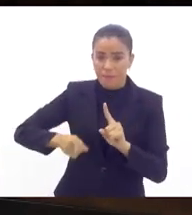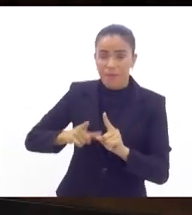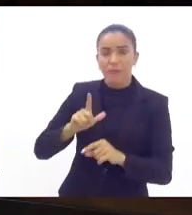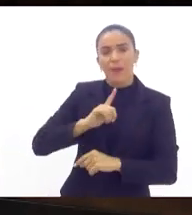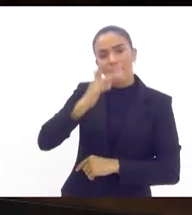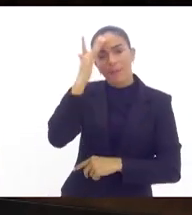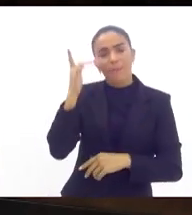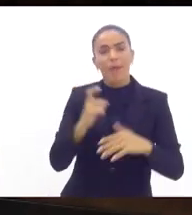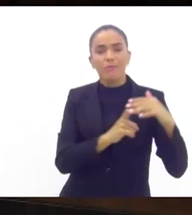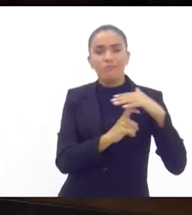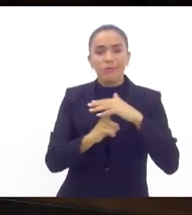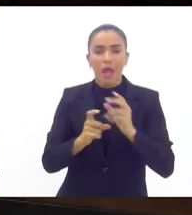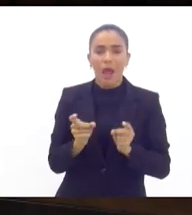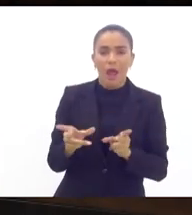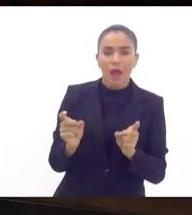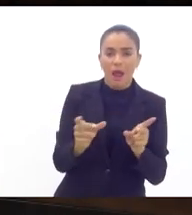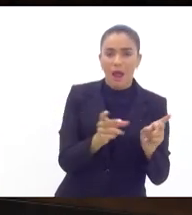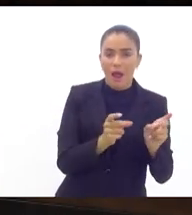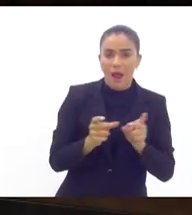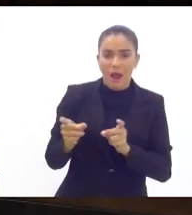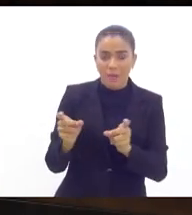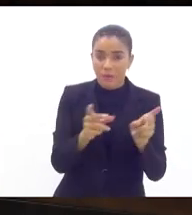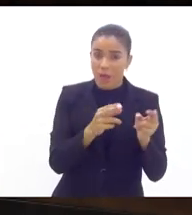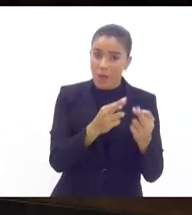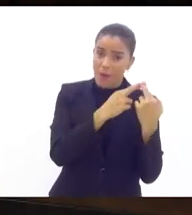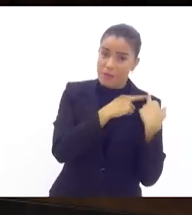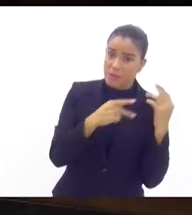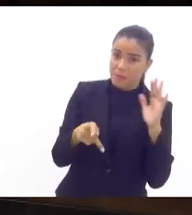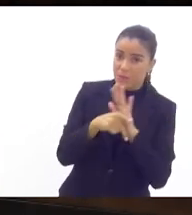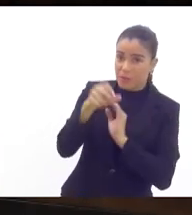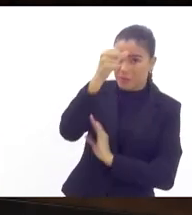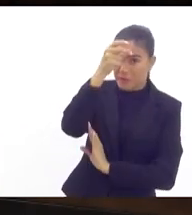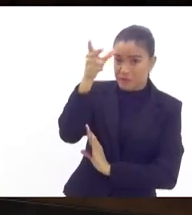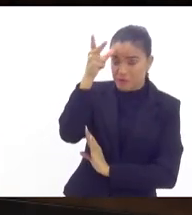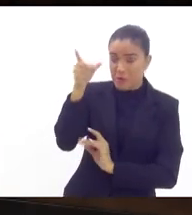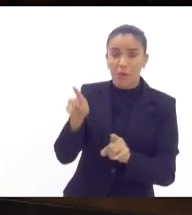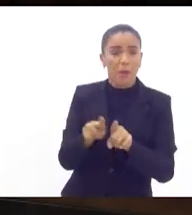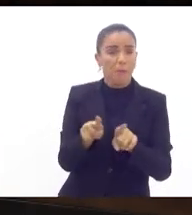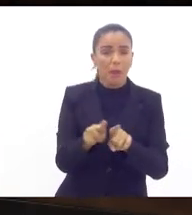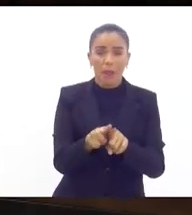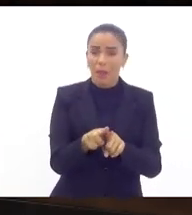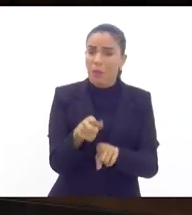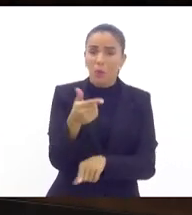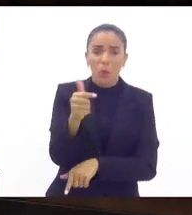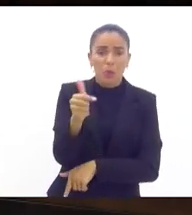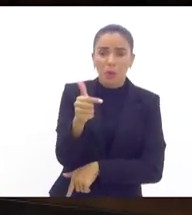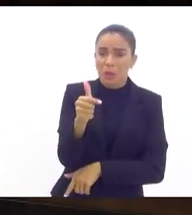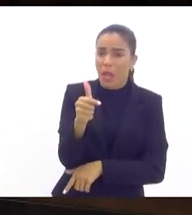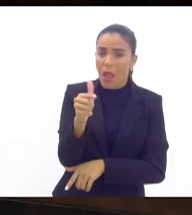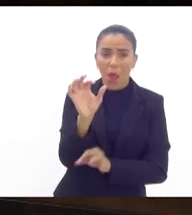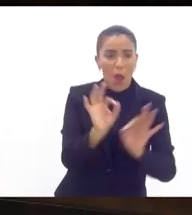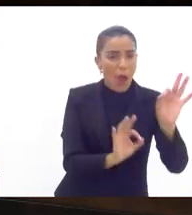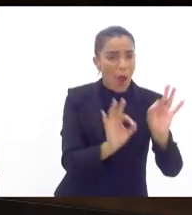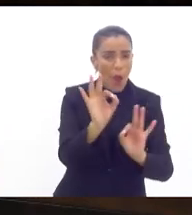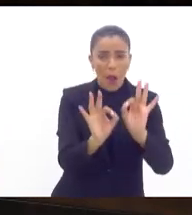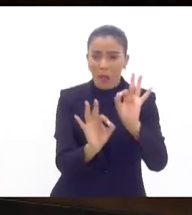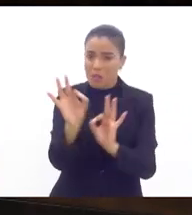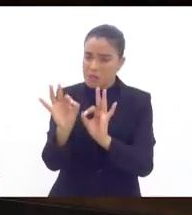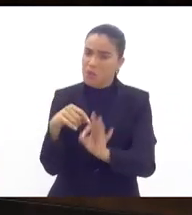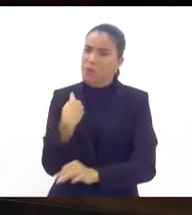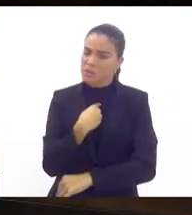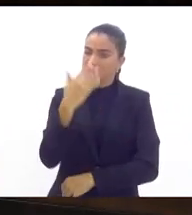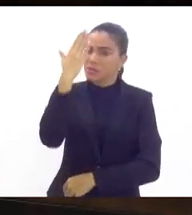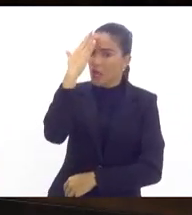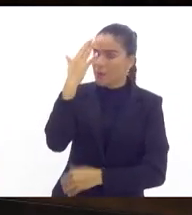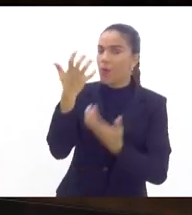é uma outra atribuição uma responsabilidade da prefeitura que também não tem a mínima ordem a gente sabe como funciona